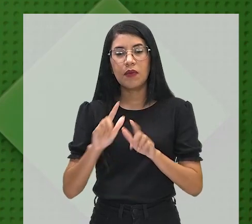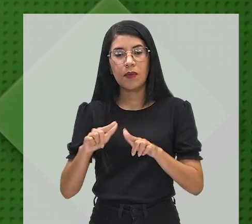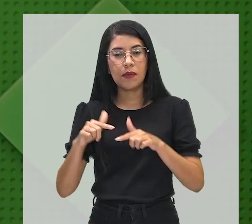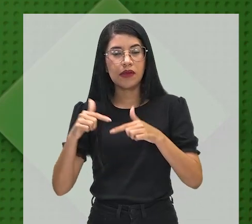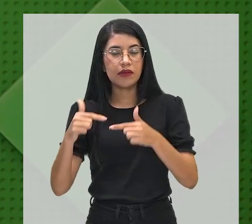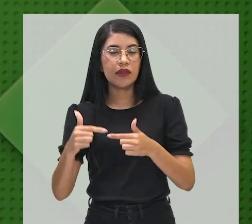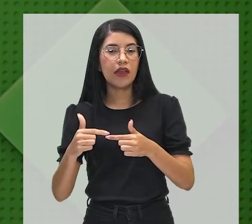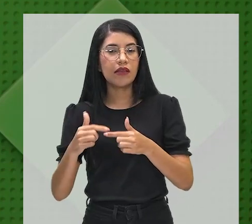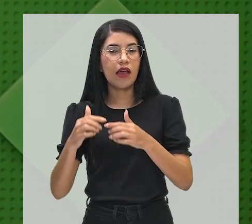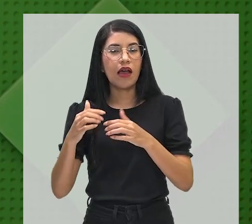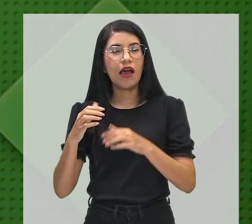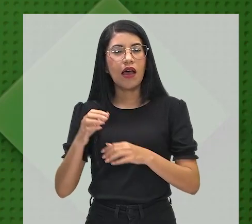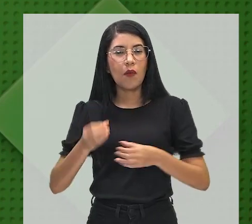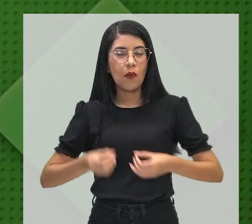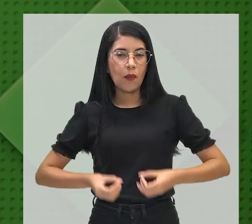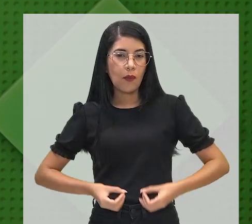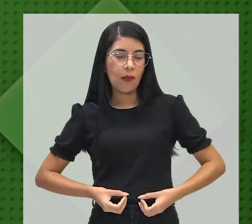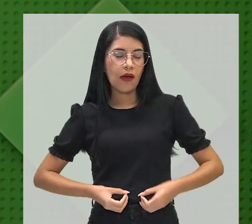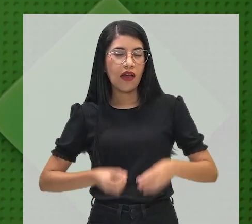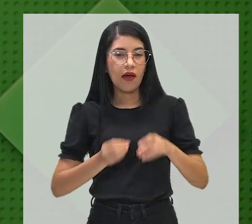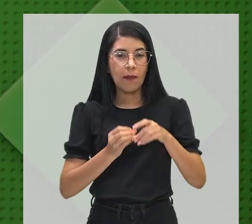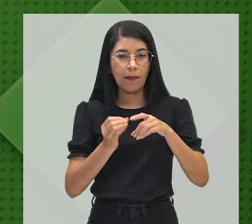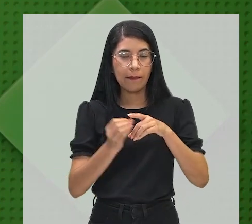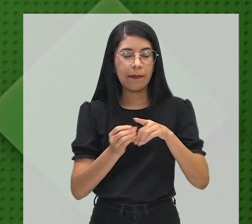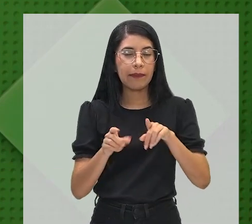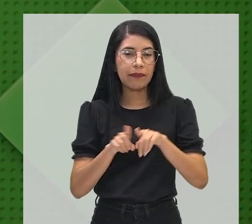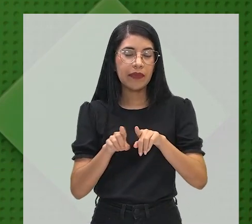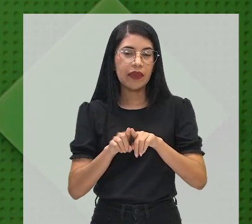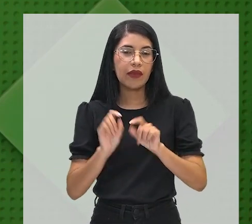ação ali sobre aquelas gônadas, sobre